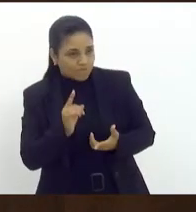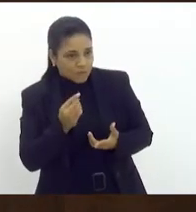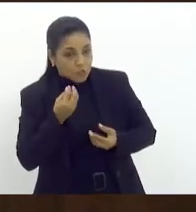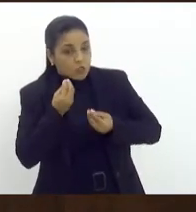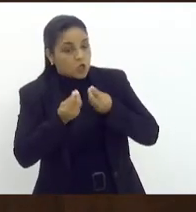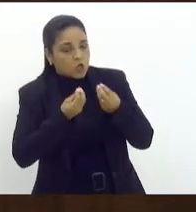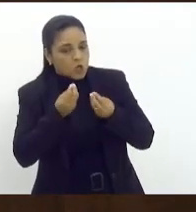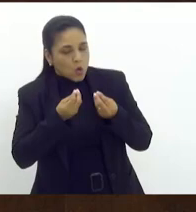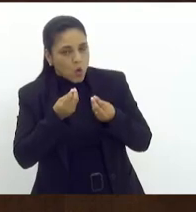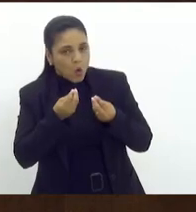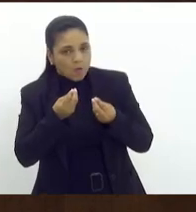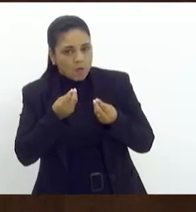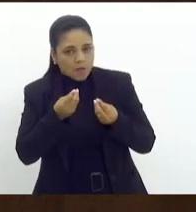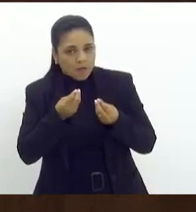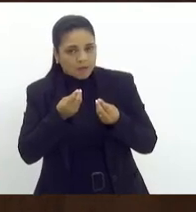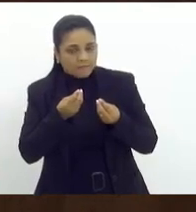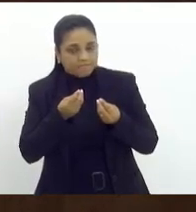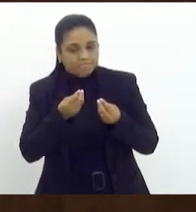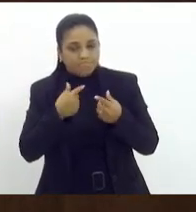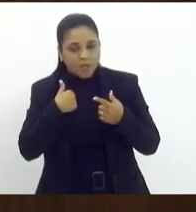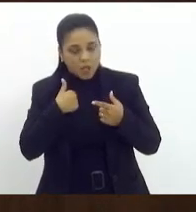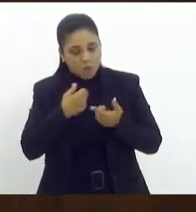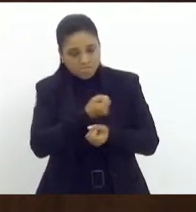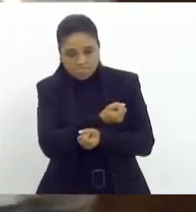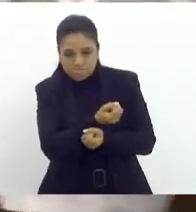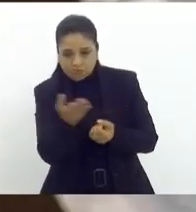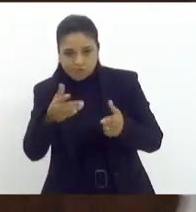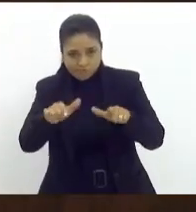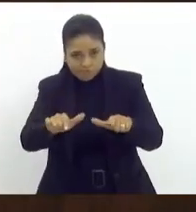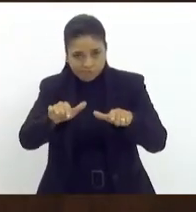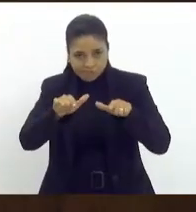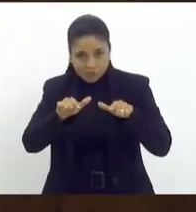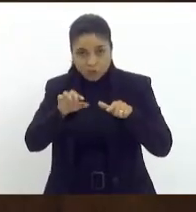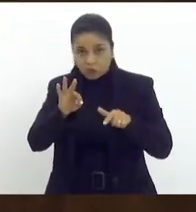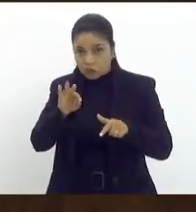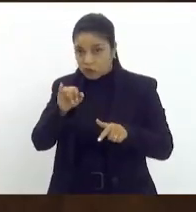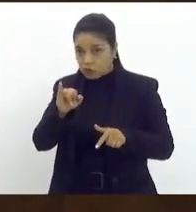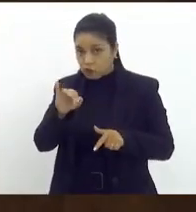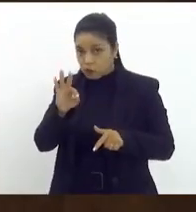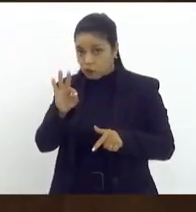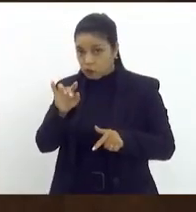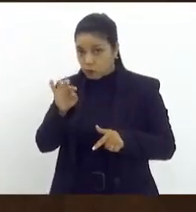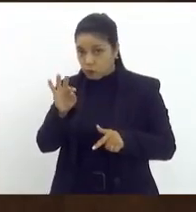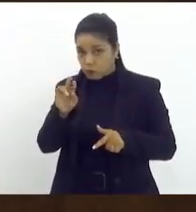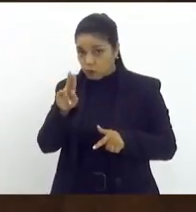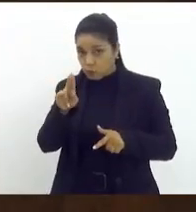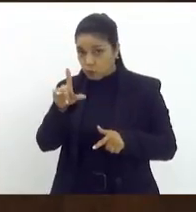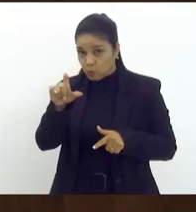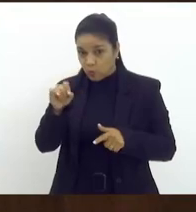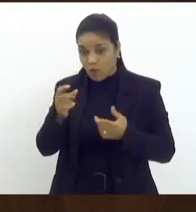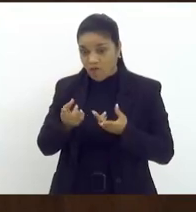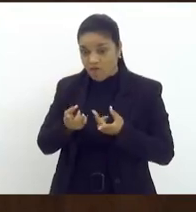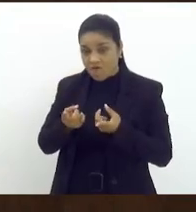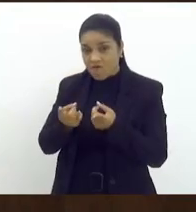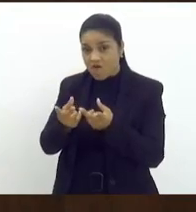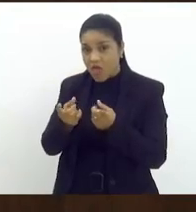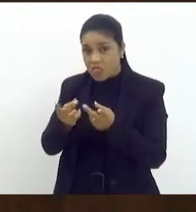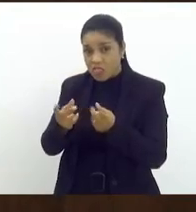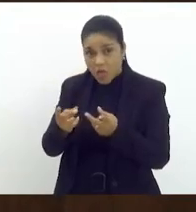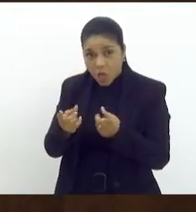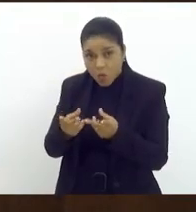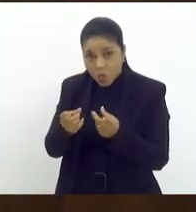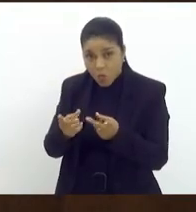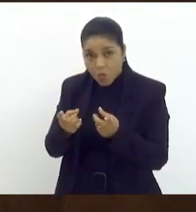faziam o pessoal todo que eu dei o título da Vila Rica grande parte revendeu sem poder